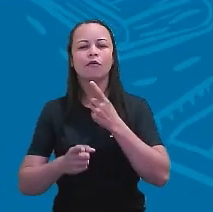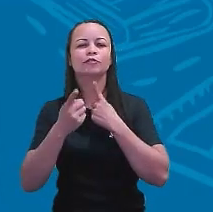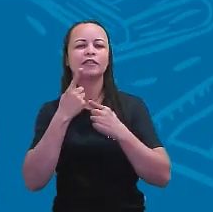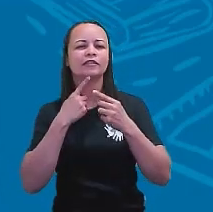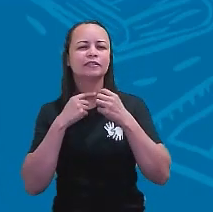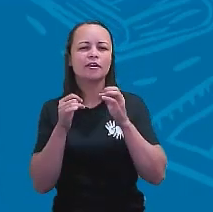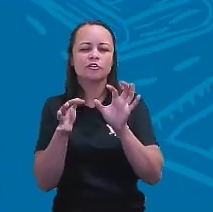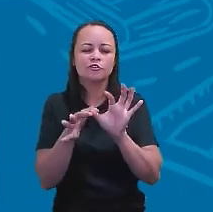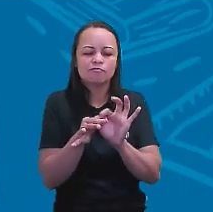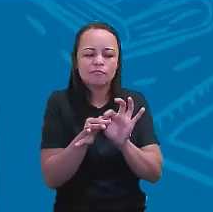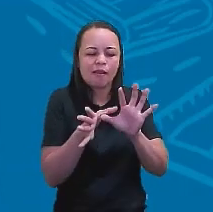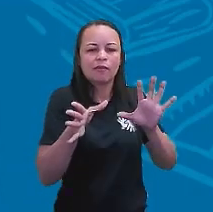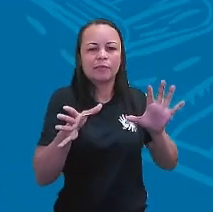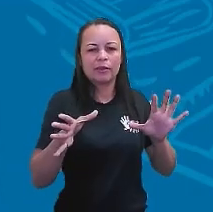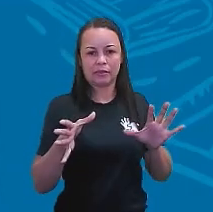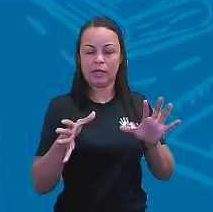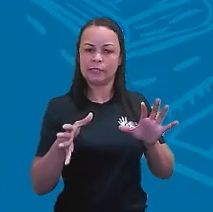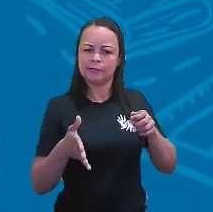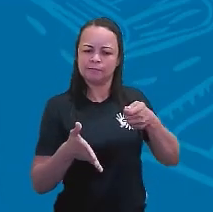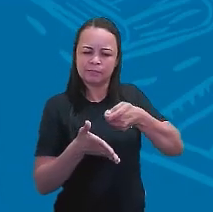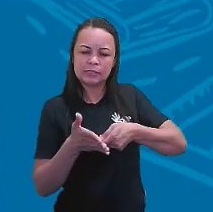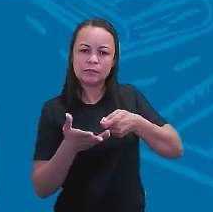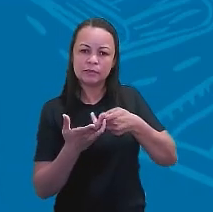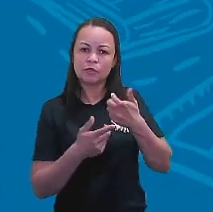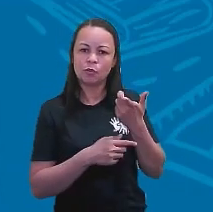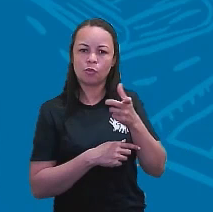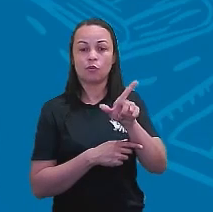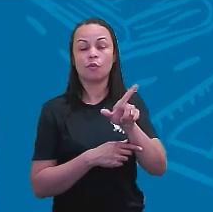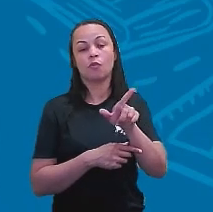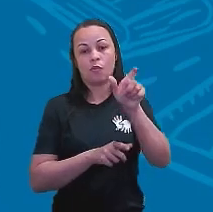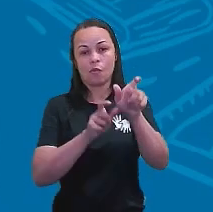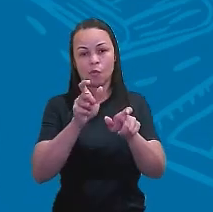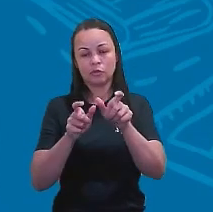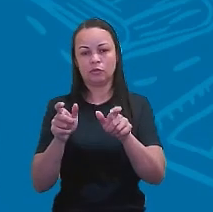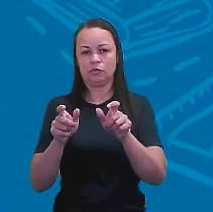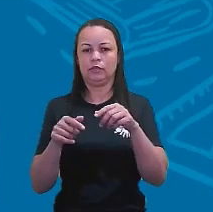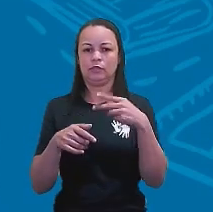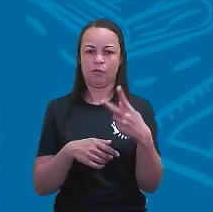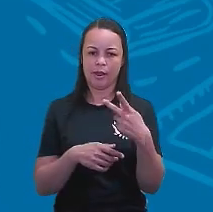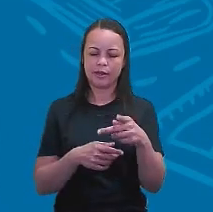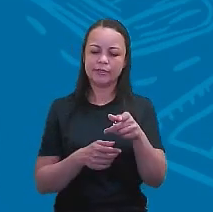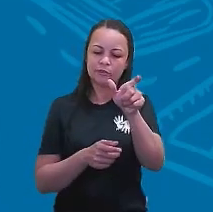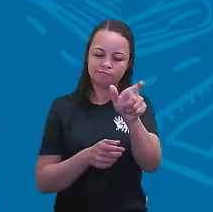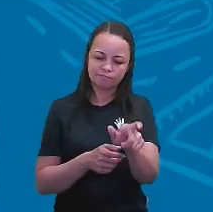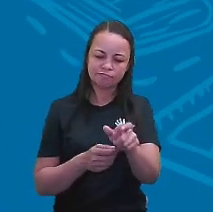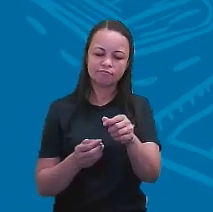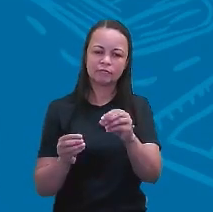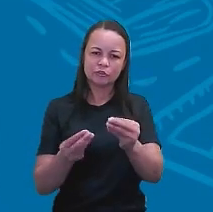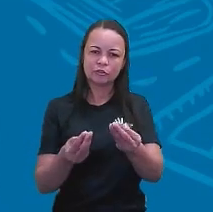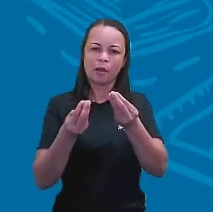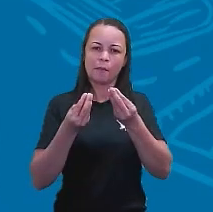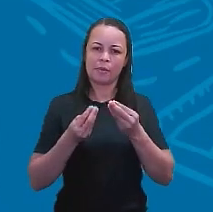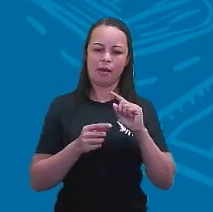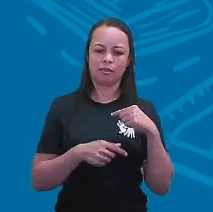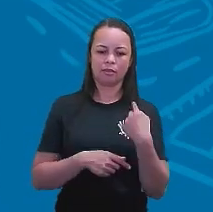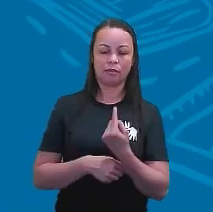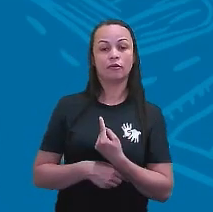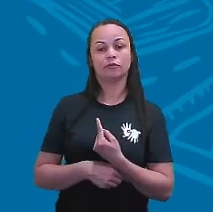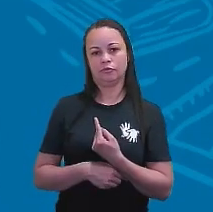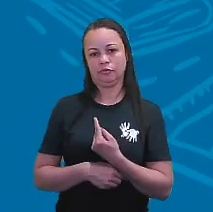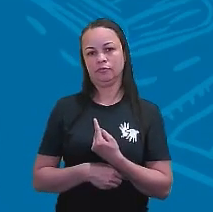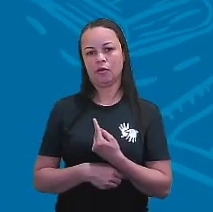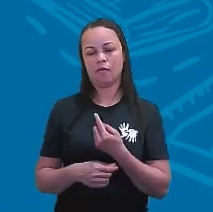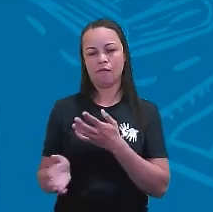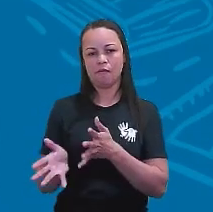a liberdade e a percepção do outro. Então é isso que Osman deixa pra gente nessas obras em que ele